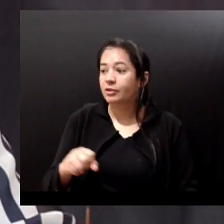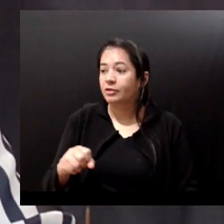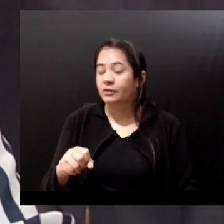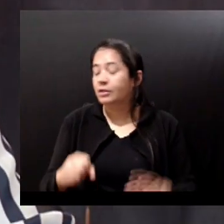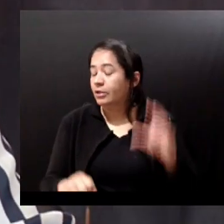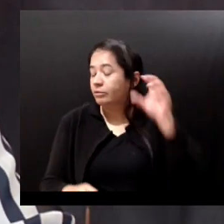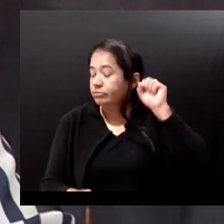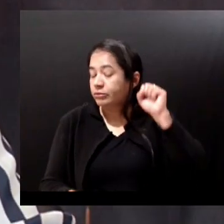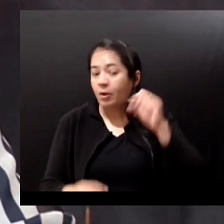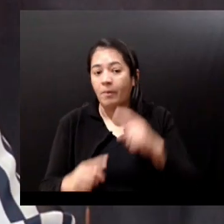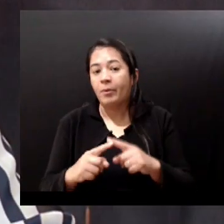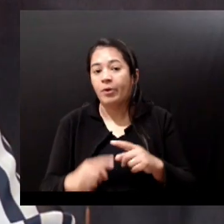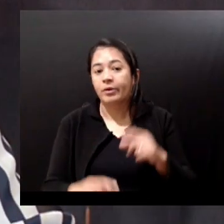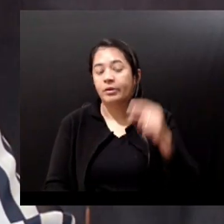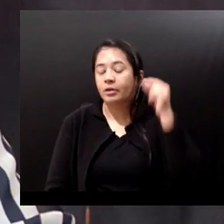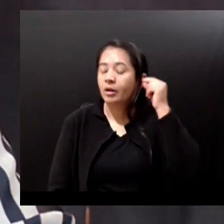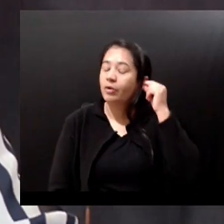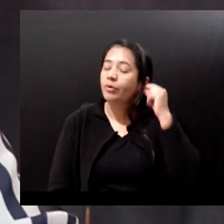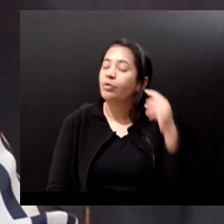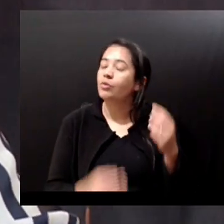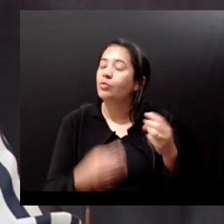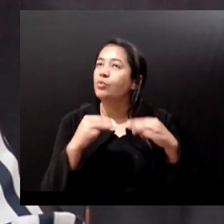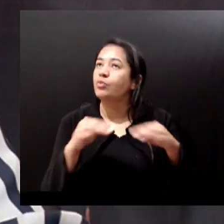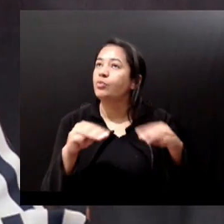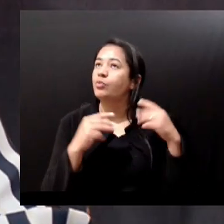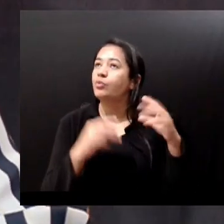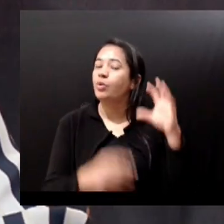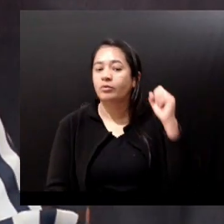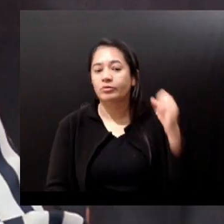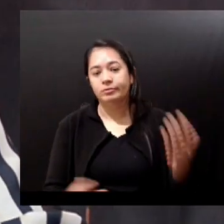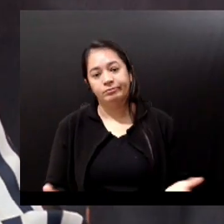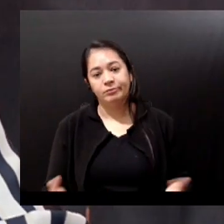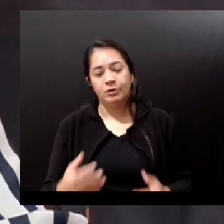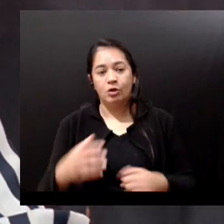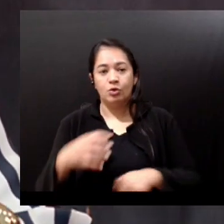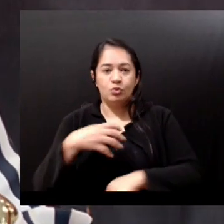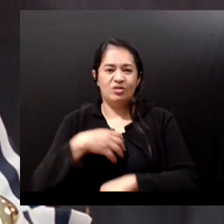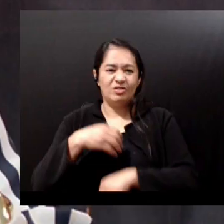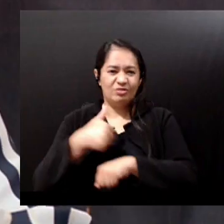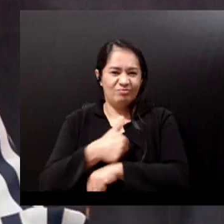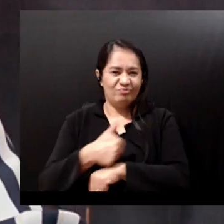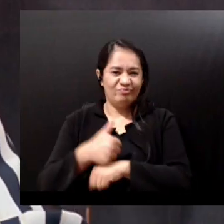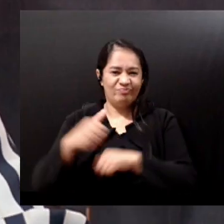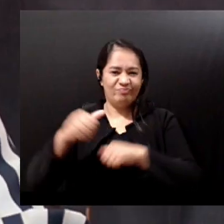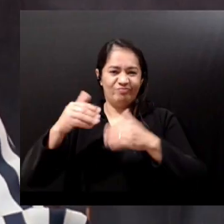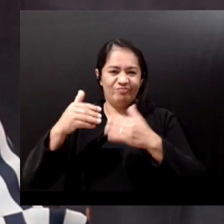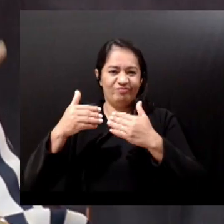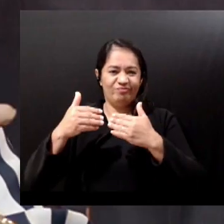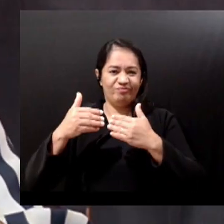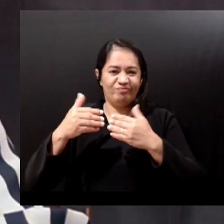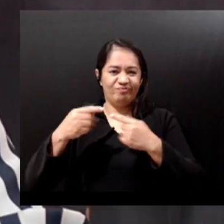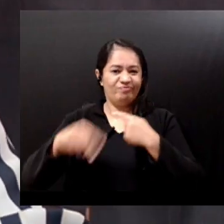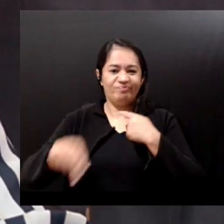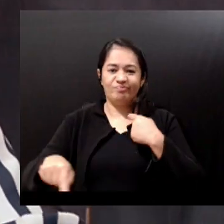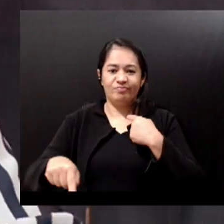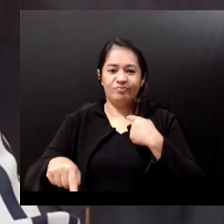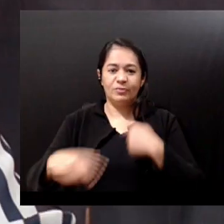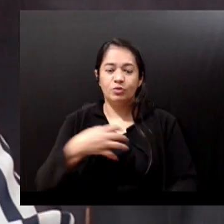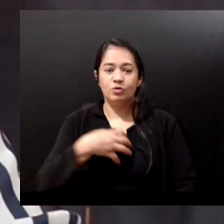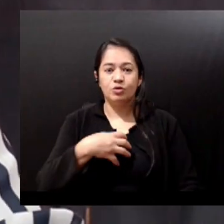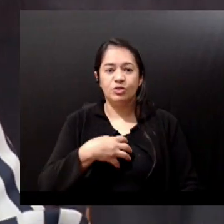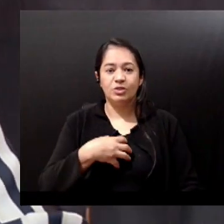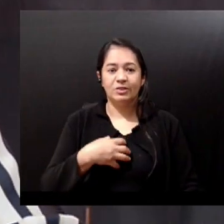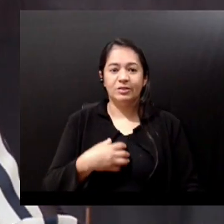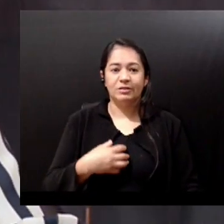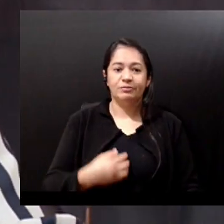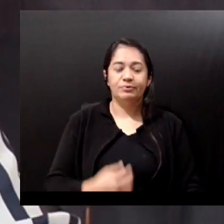sua música, pode passar assim uma imagem, né, de profissional totalmente desprendida, né, uma coisa meio "não estou aqui", né, e eu